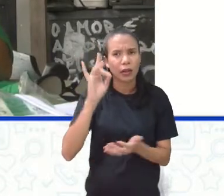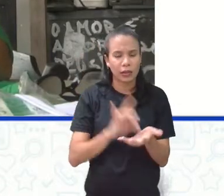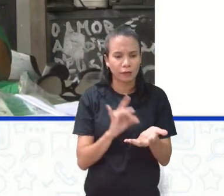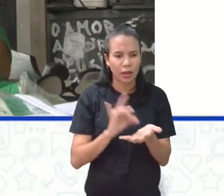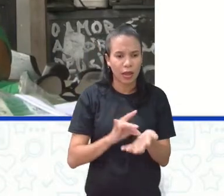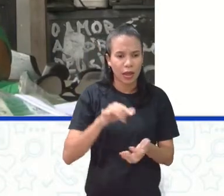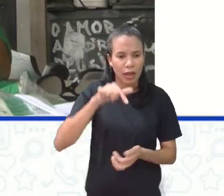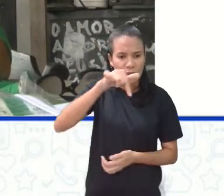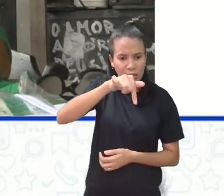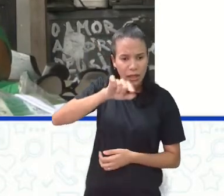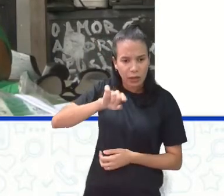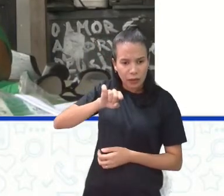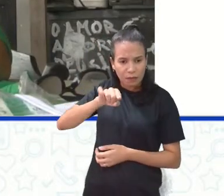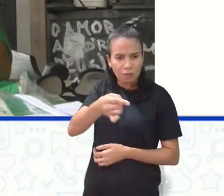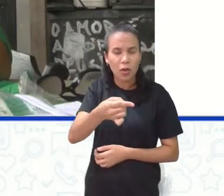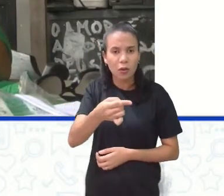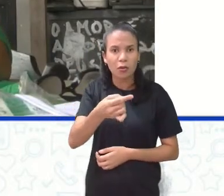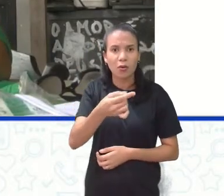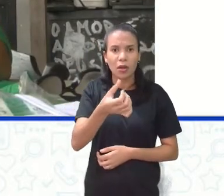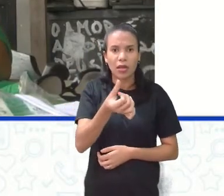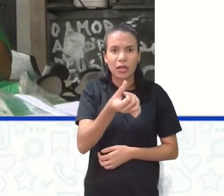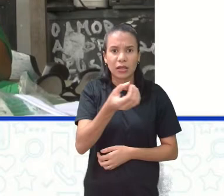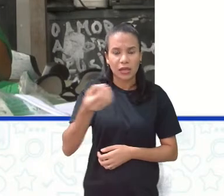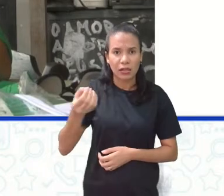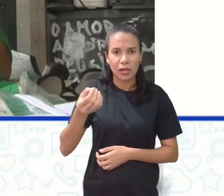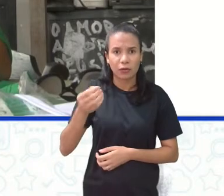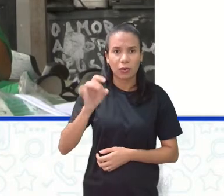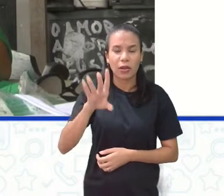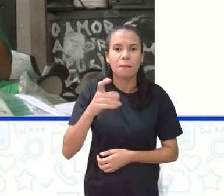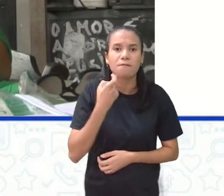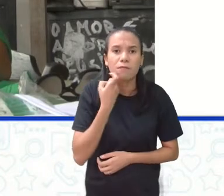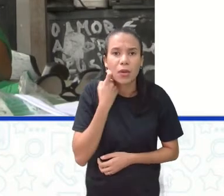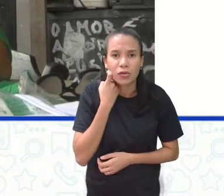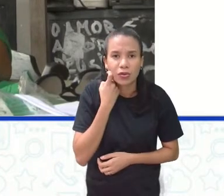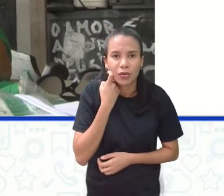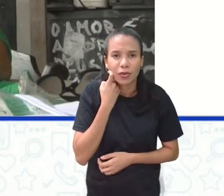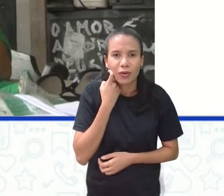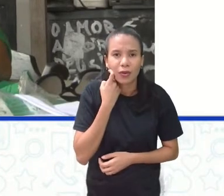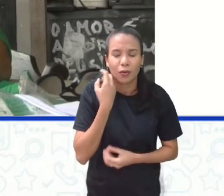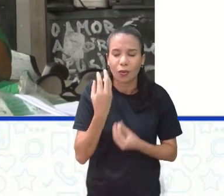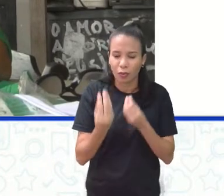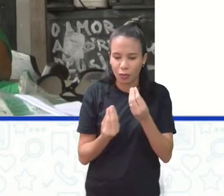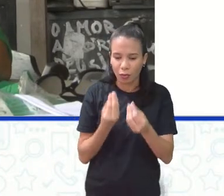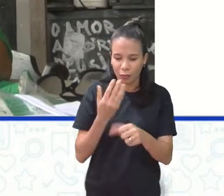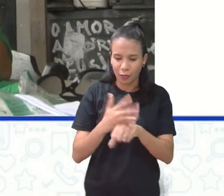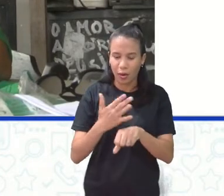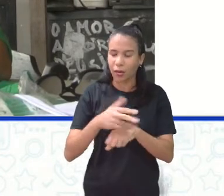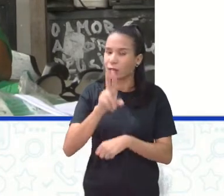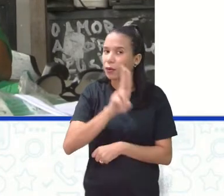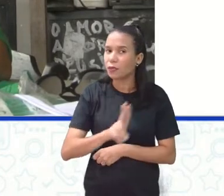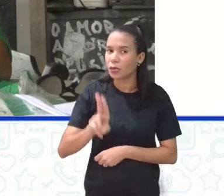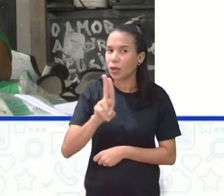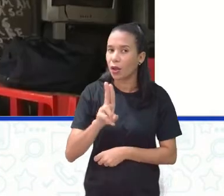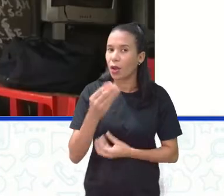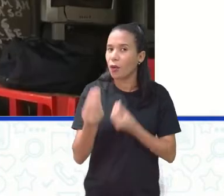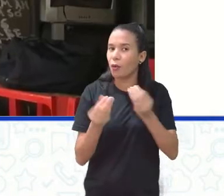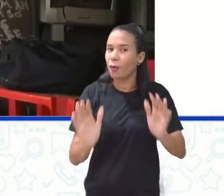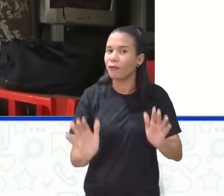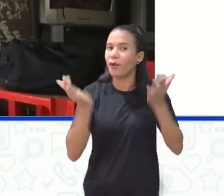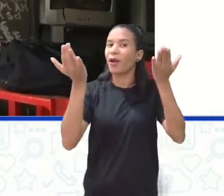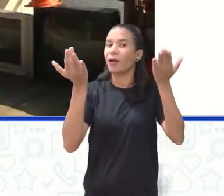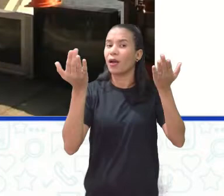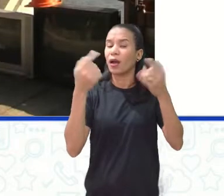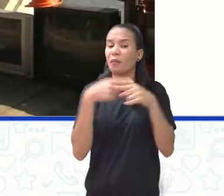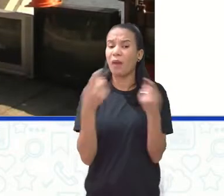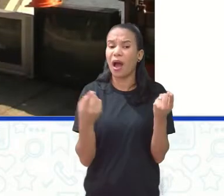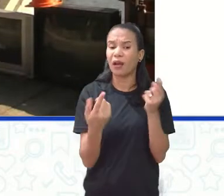7 toneladas e 600 quilos de peixe. O que a gente faria? Como seria a festa? Mas em